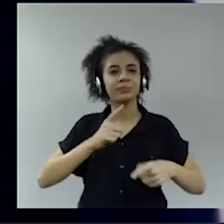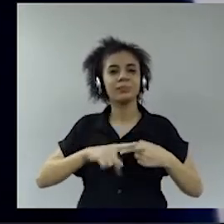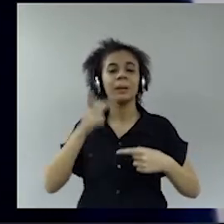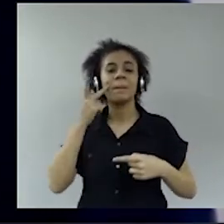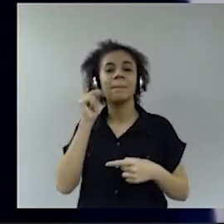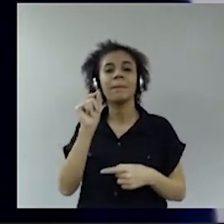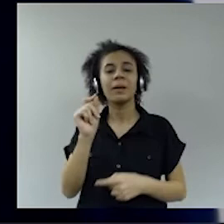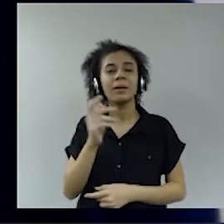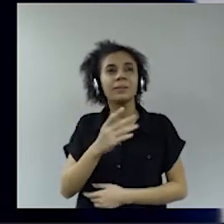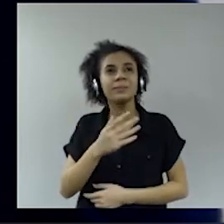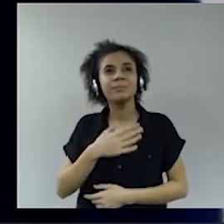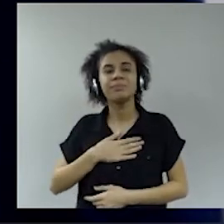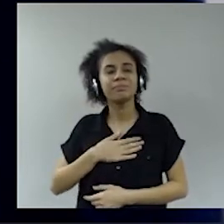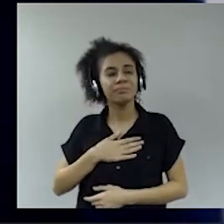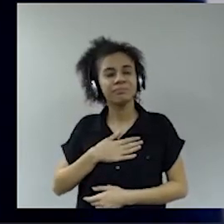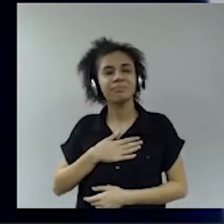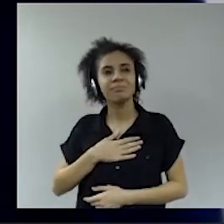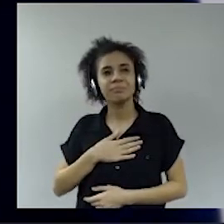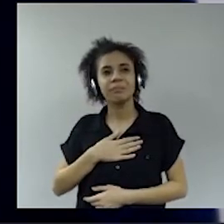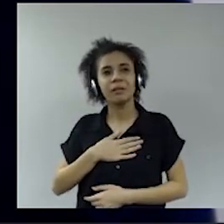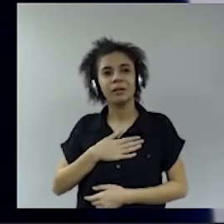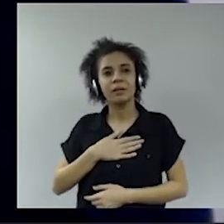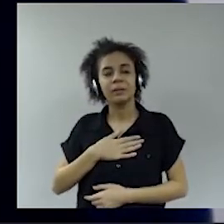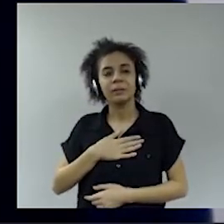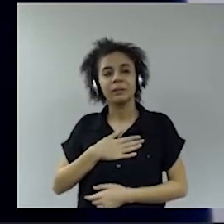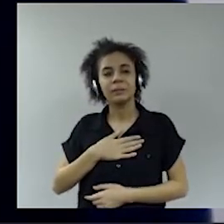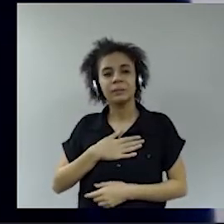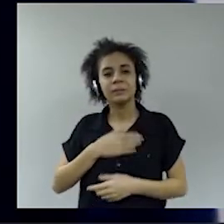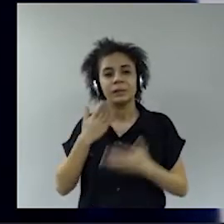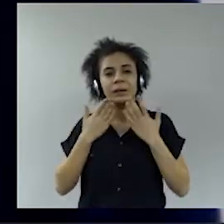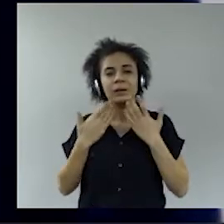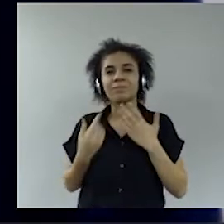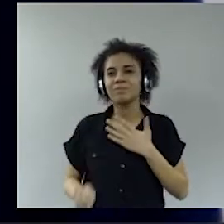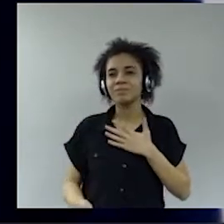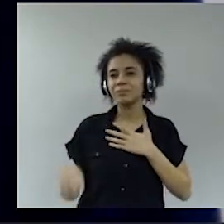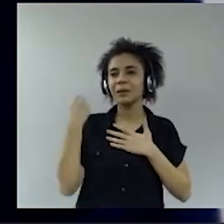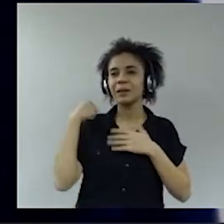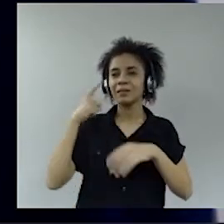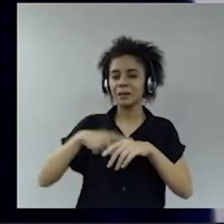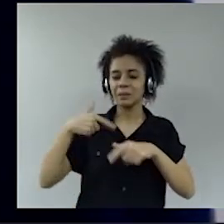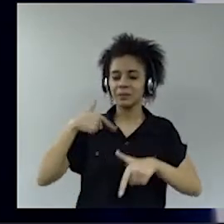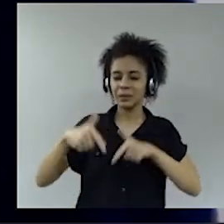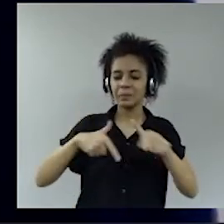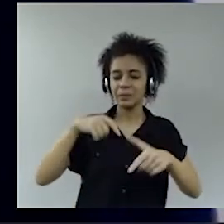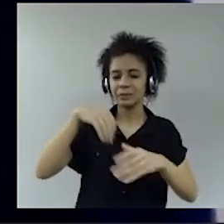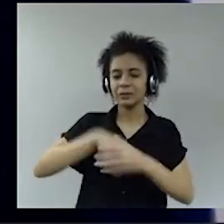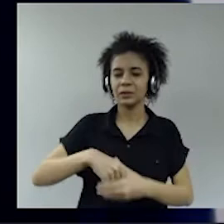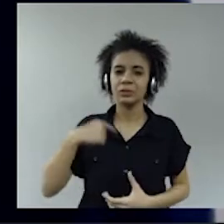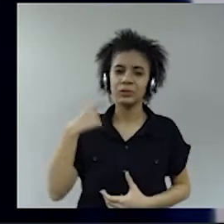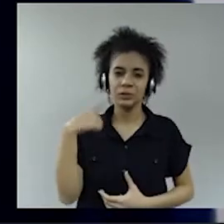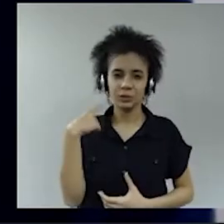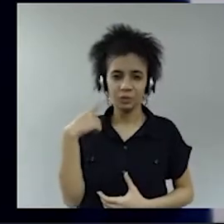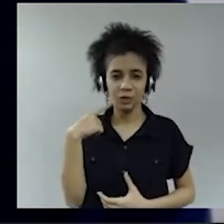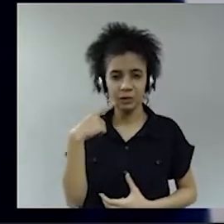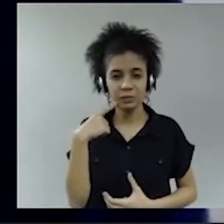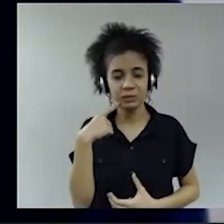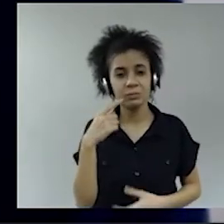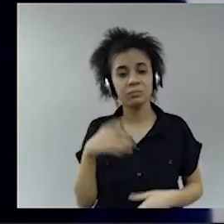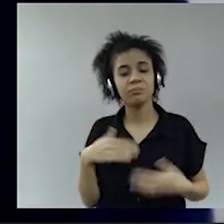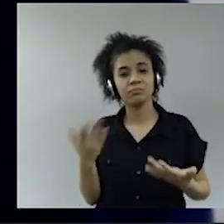para mim, é reviver os meus tempos de advocacia. Por